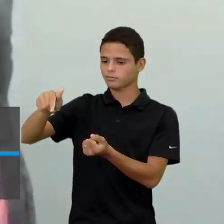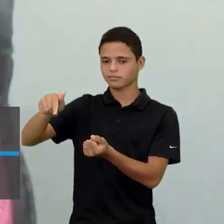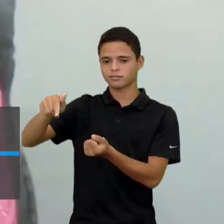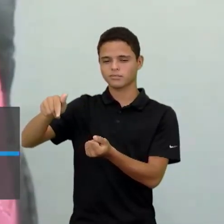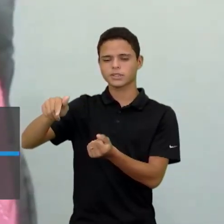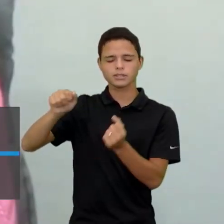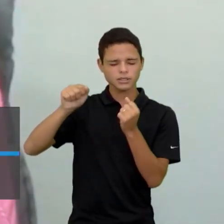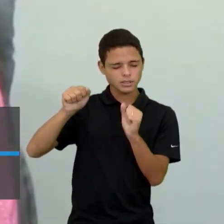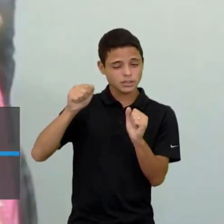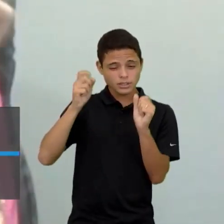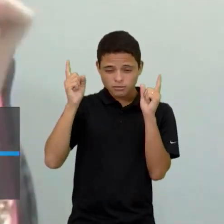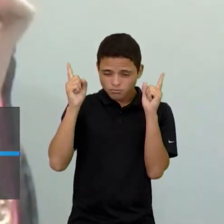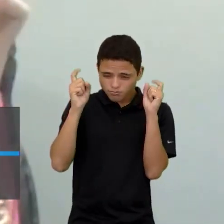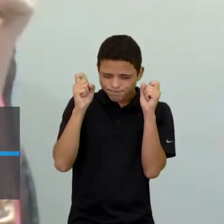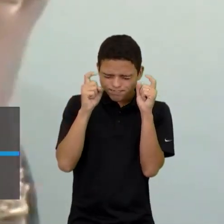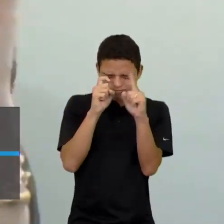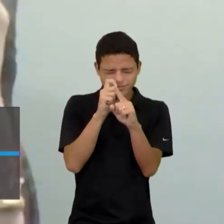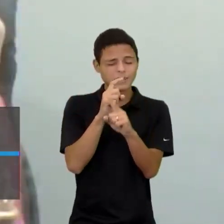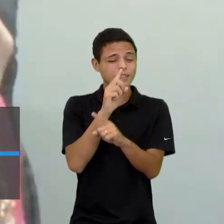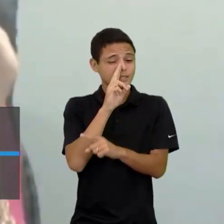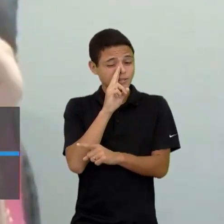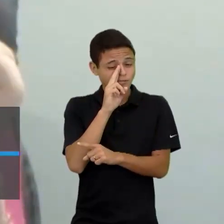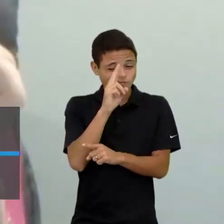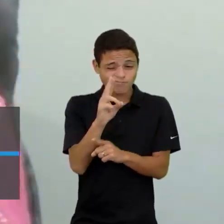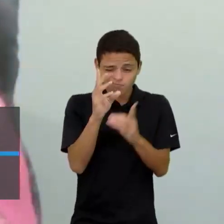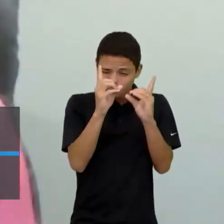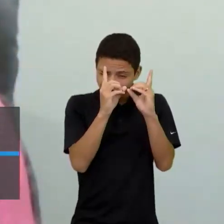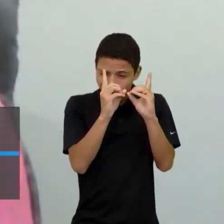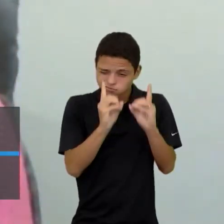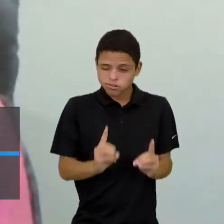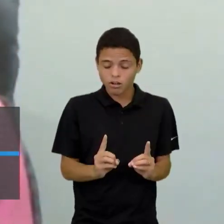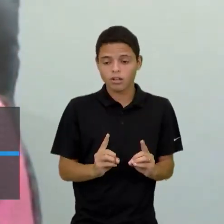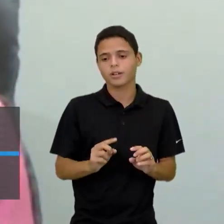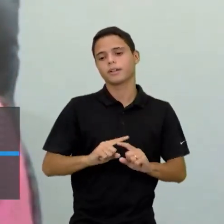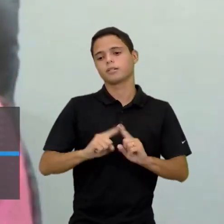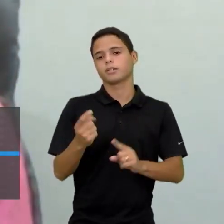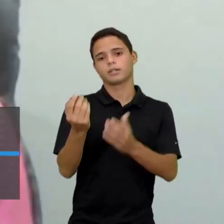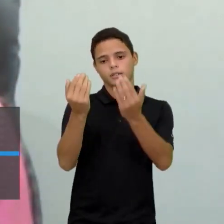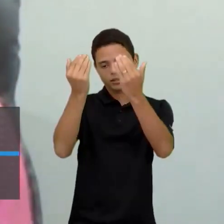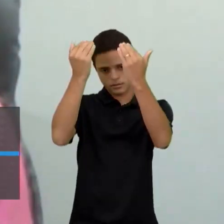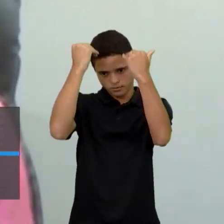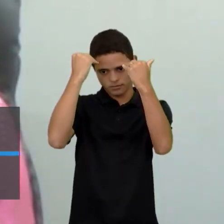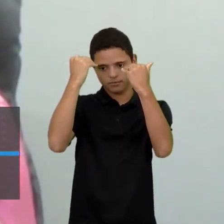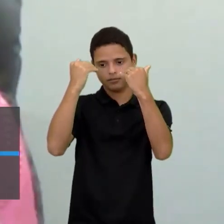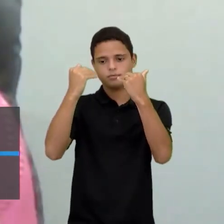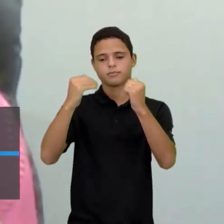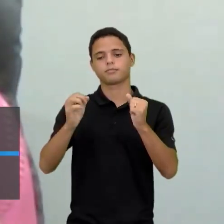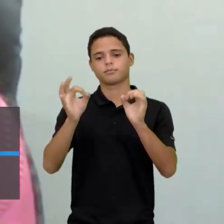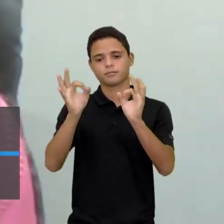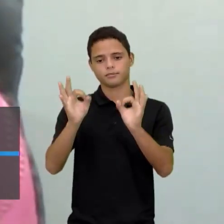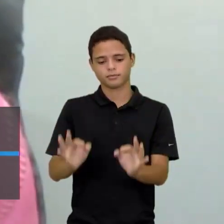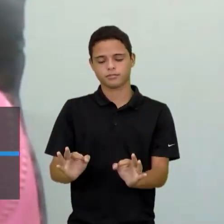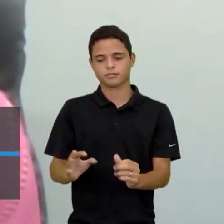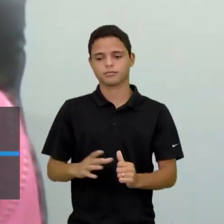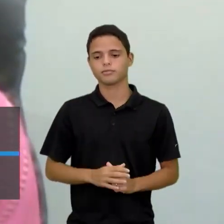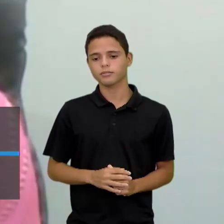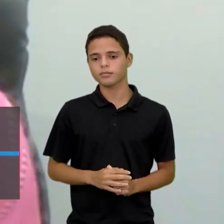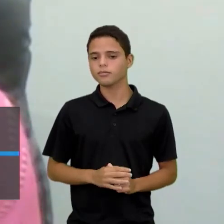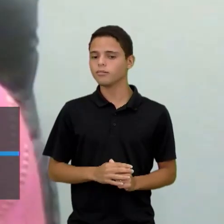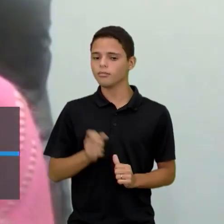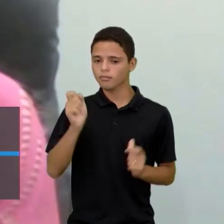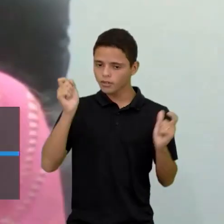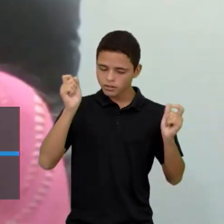comprometimento físico, sem mexer a mãozinha, mas o cognitivo está completamente preservado. Então, ele tem condições